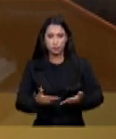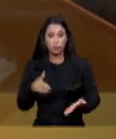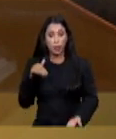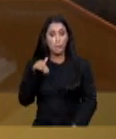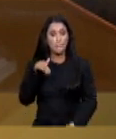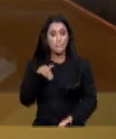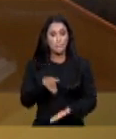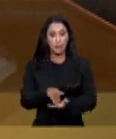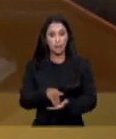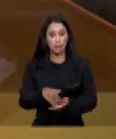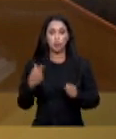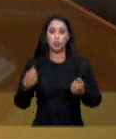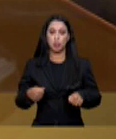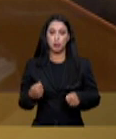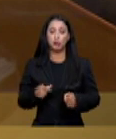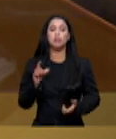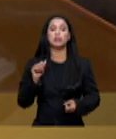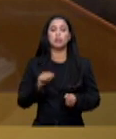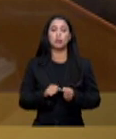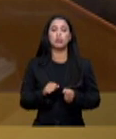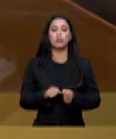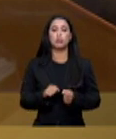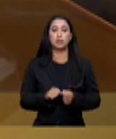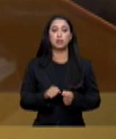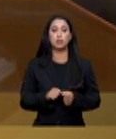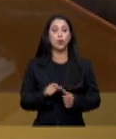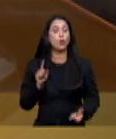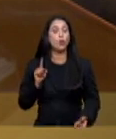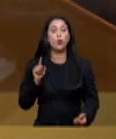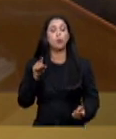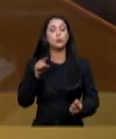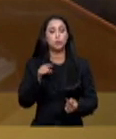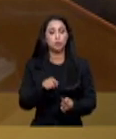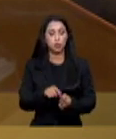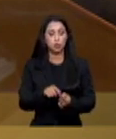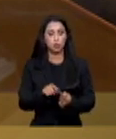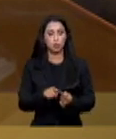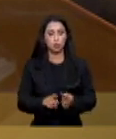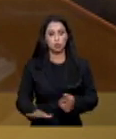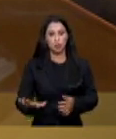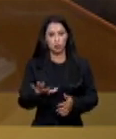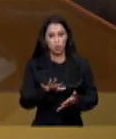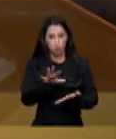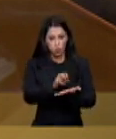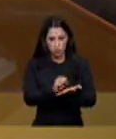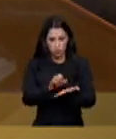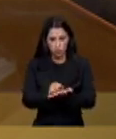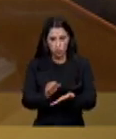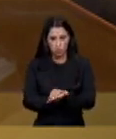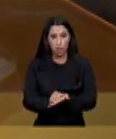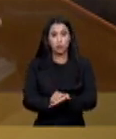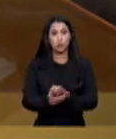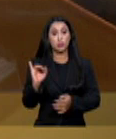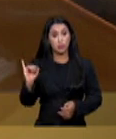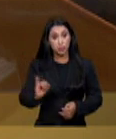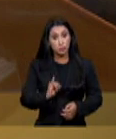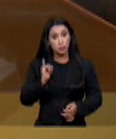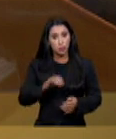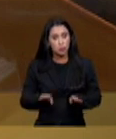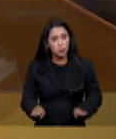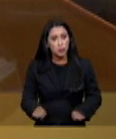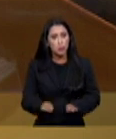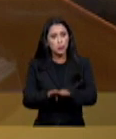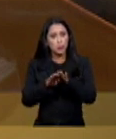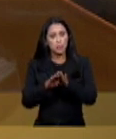mínimo necessário para a realização de suas finalidades, com abrangência dos dados pertinentes, proporcionais